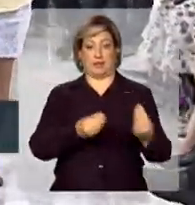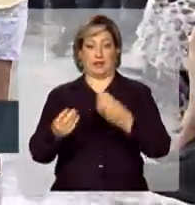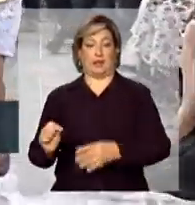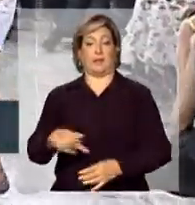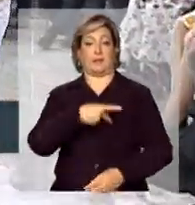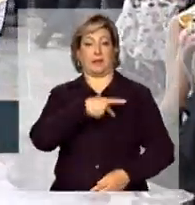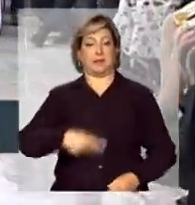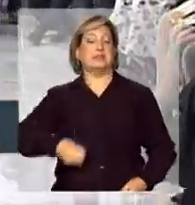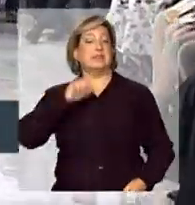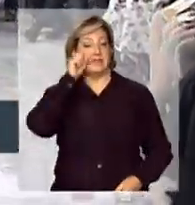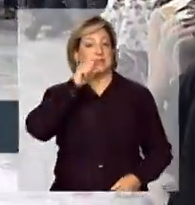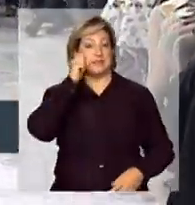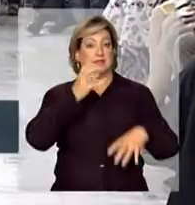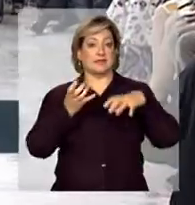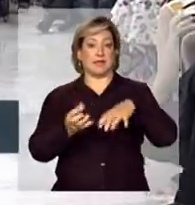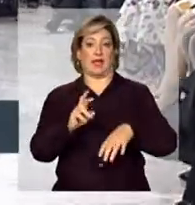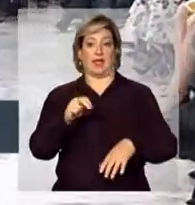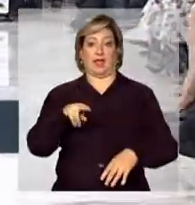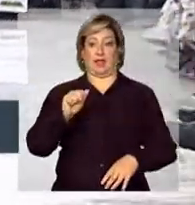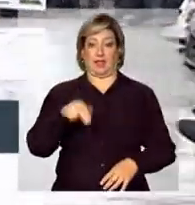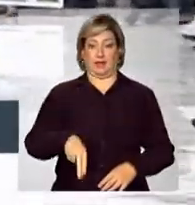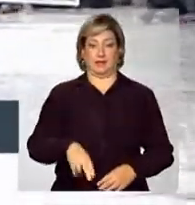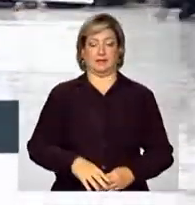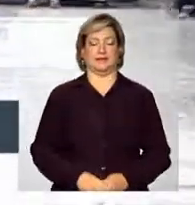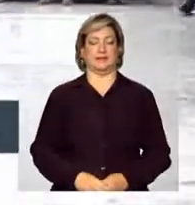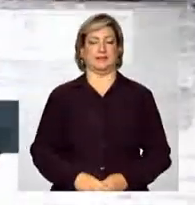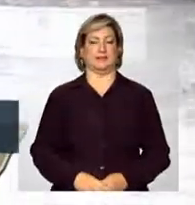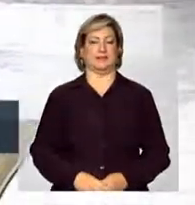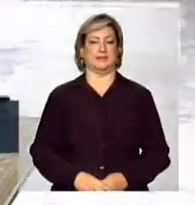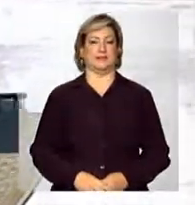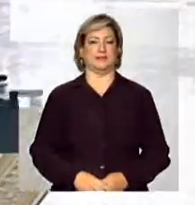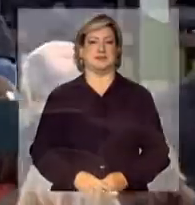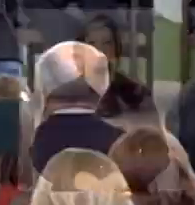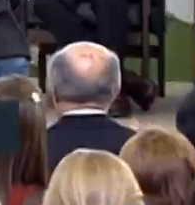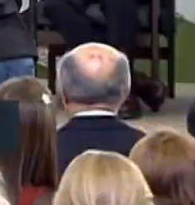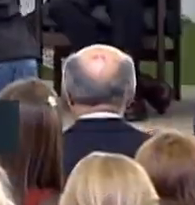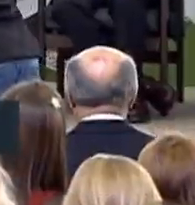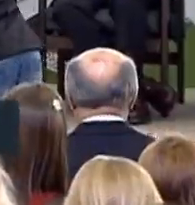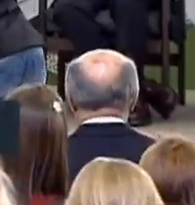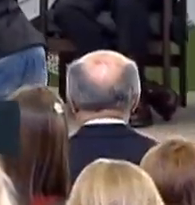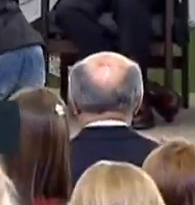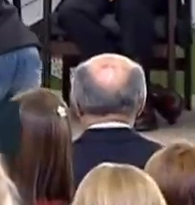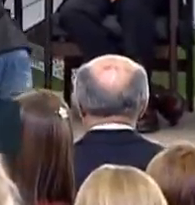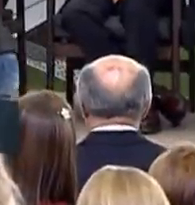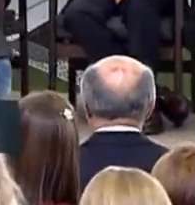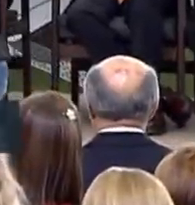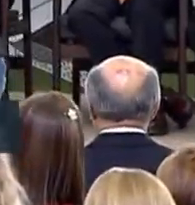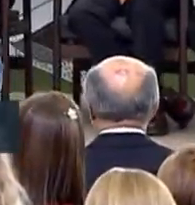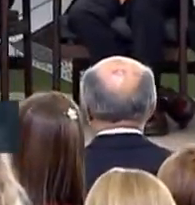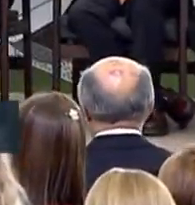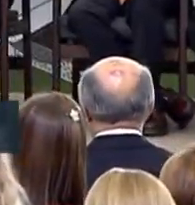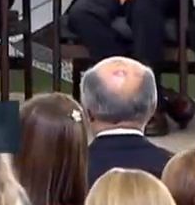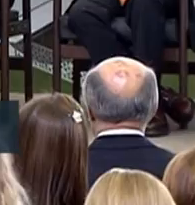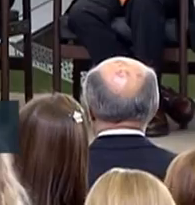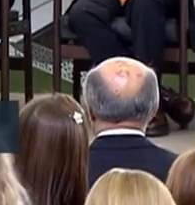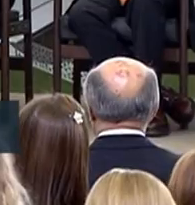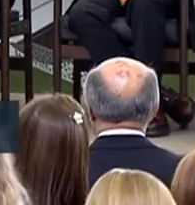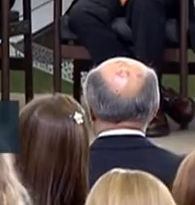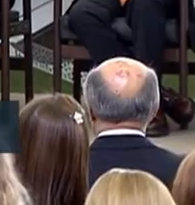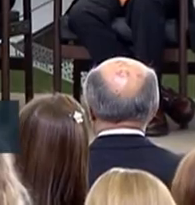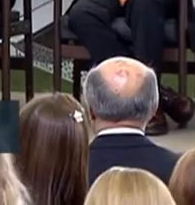presidente do senado federal Senador Renan Calheiros E aí